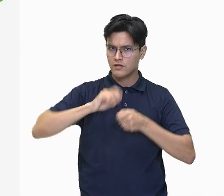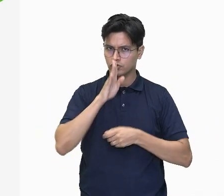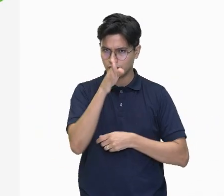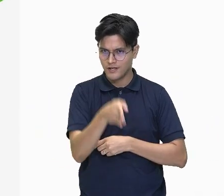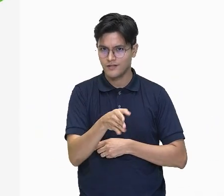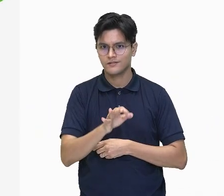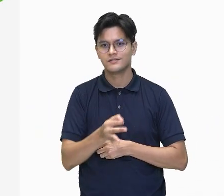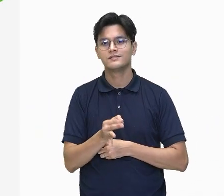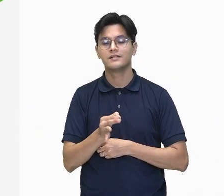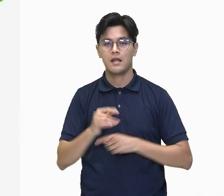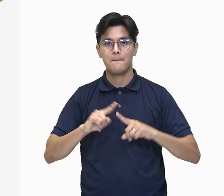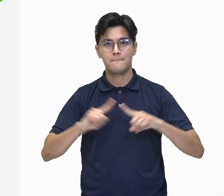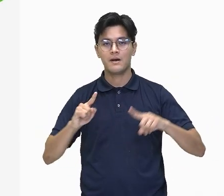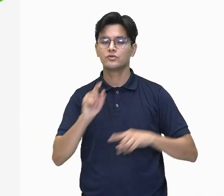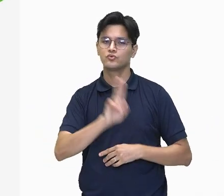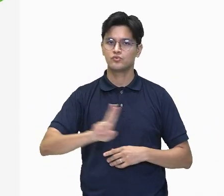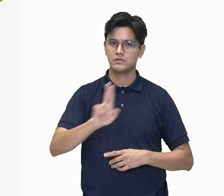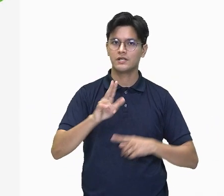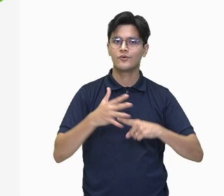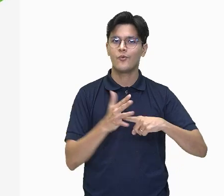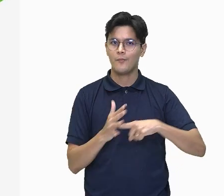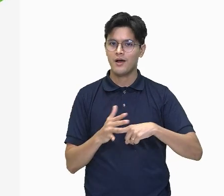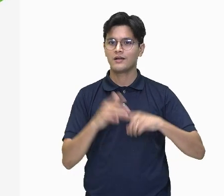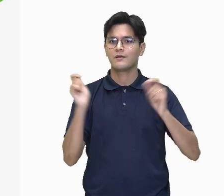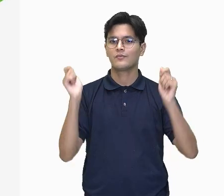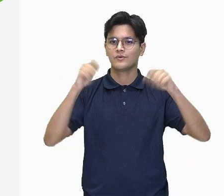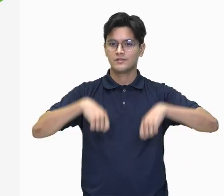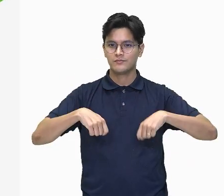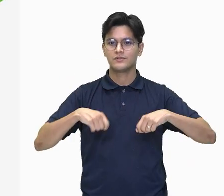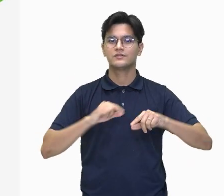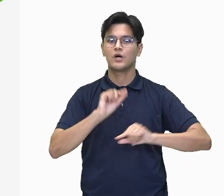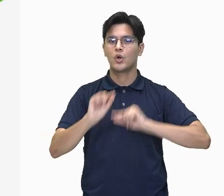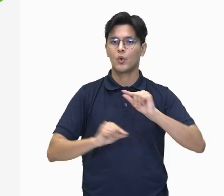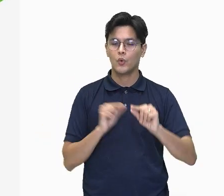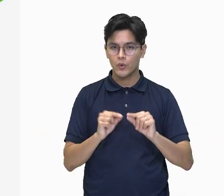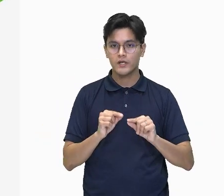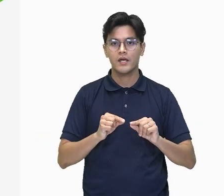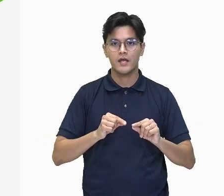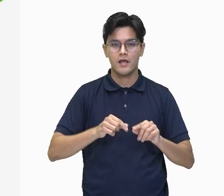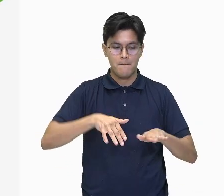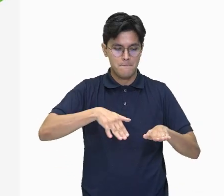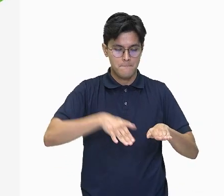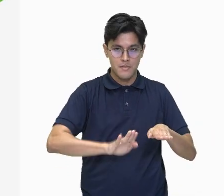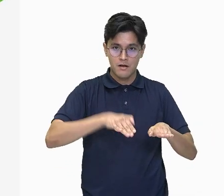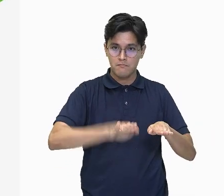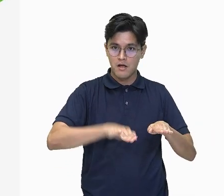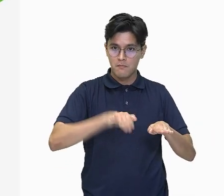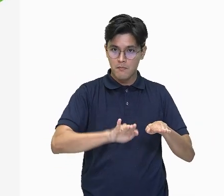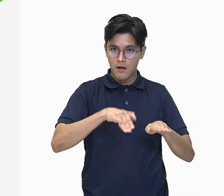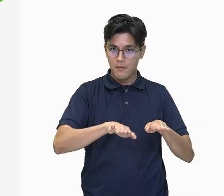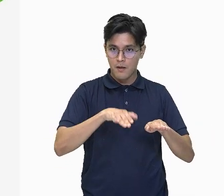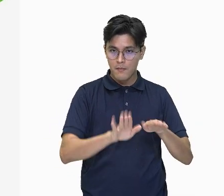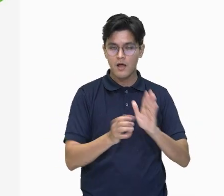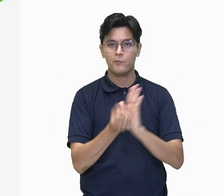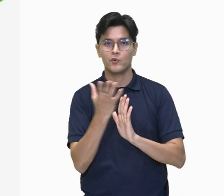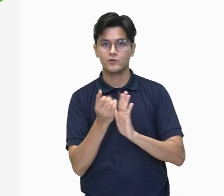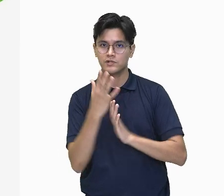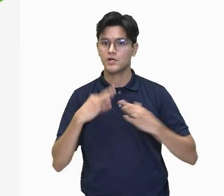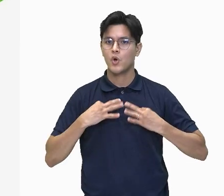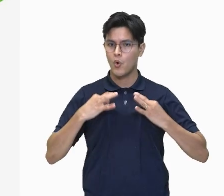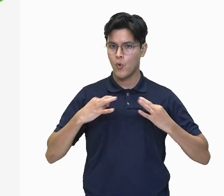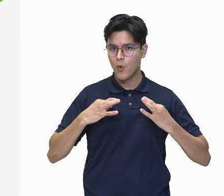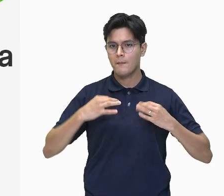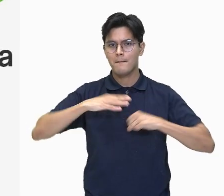introdução do motor a vapor, tornou-se possível acionar teares e fiadeiras de forma contínua e com maior